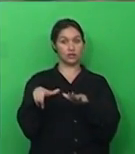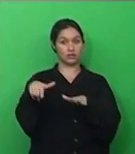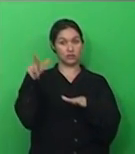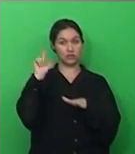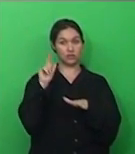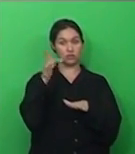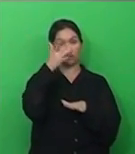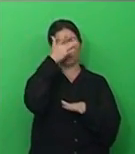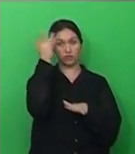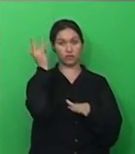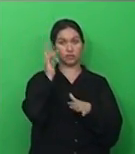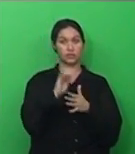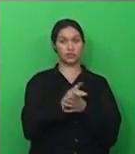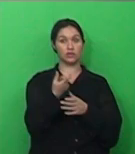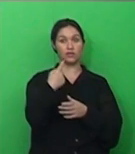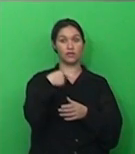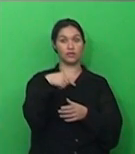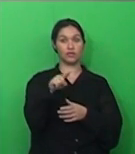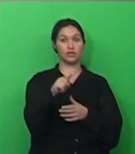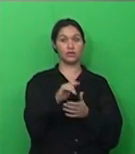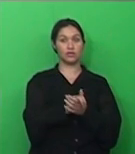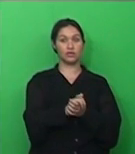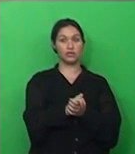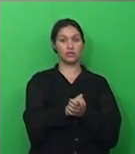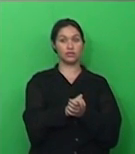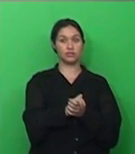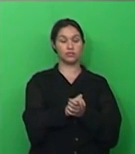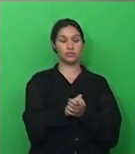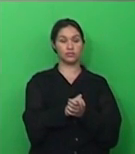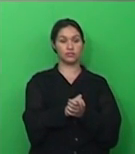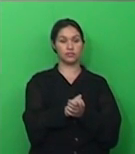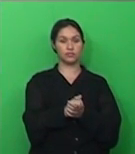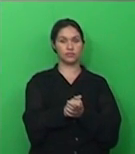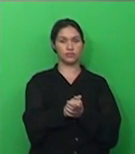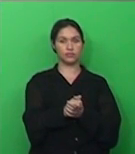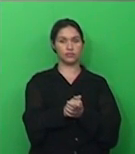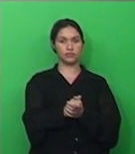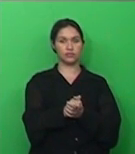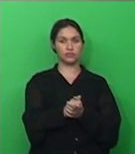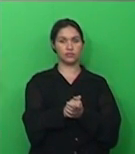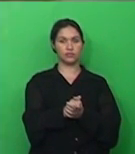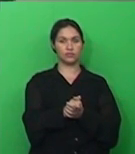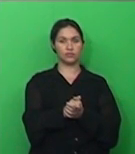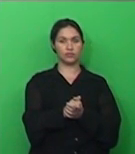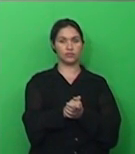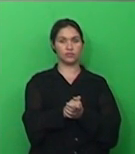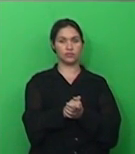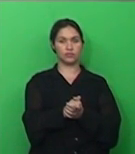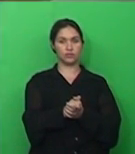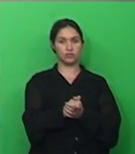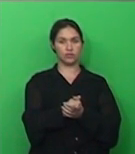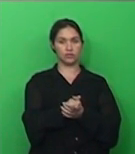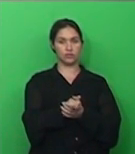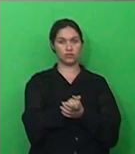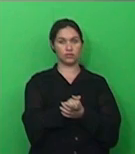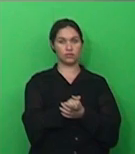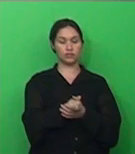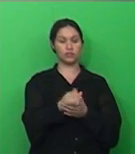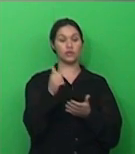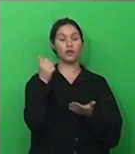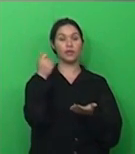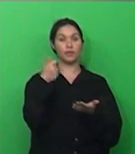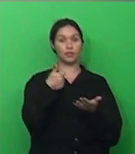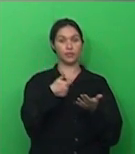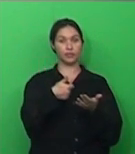dezembro, para uma consulta. Então, eu defendo, quando fui secretário, implantei, que seja a livre demanda, para que